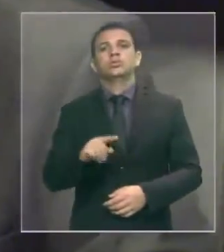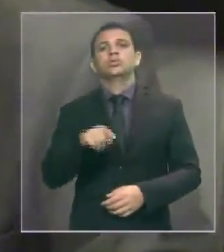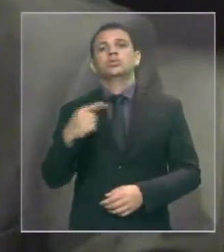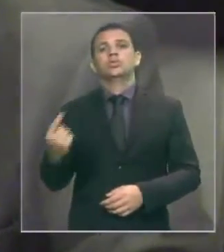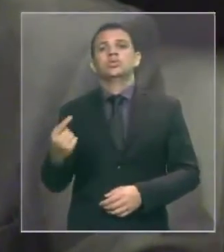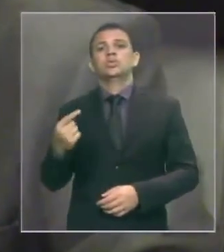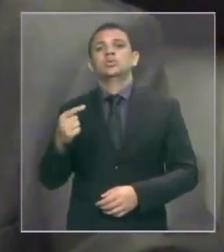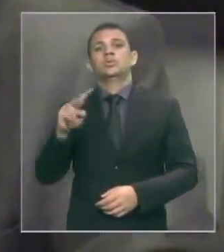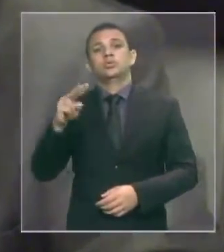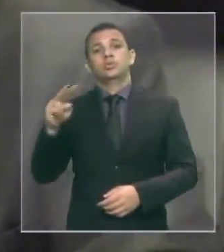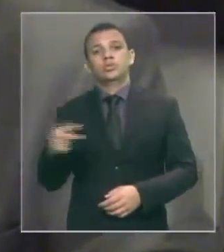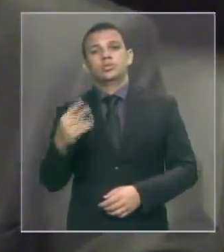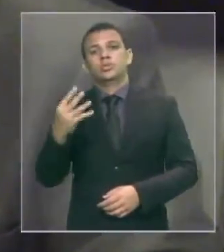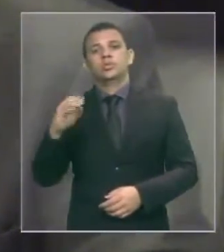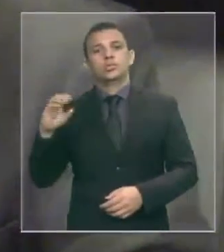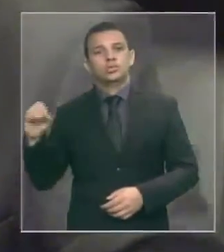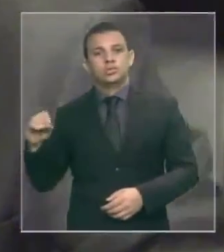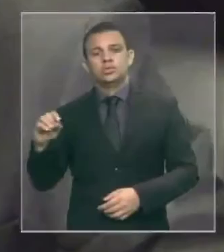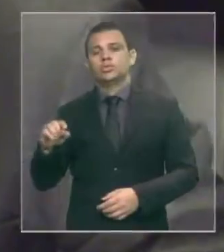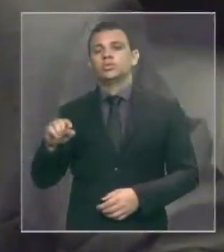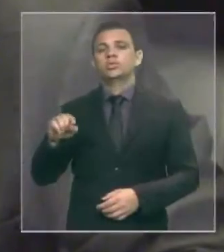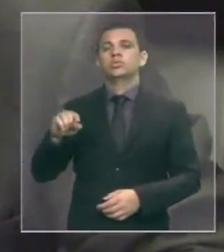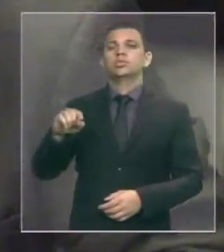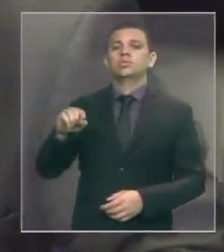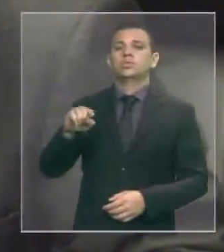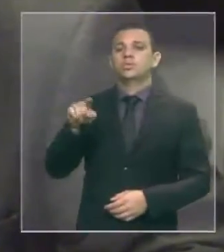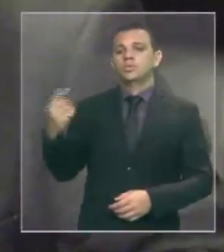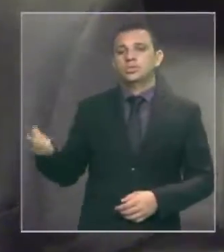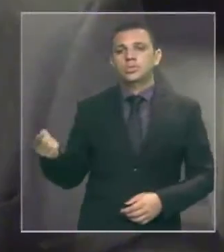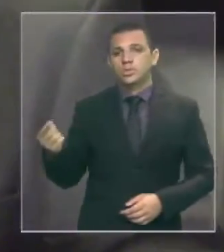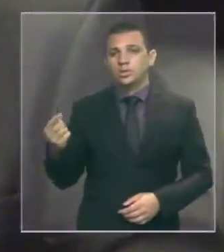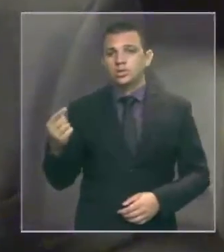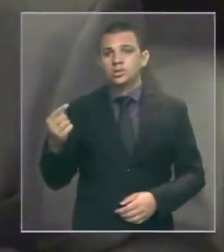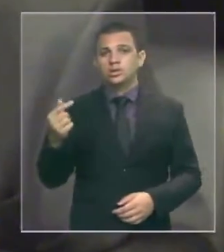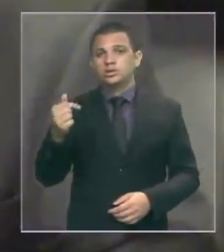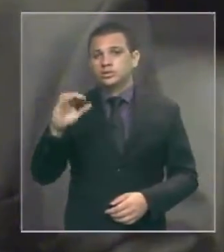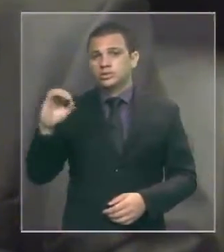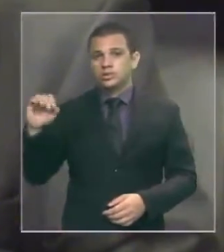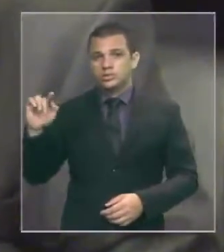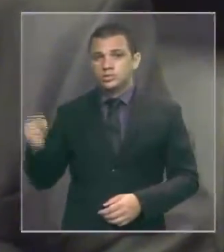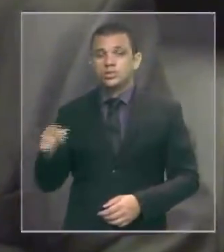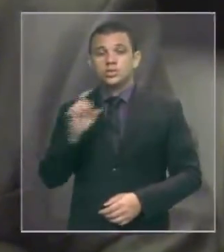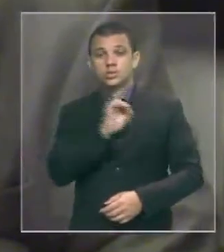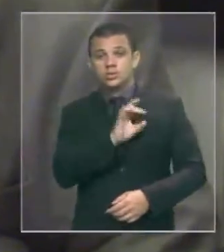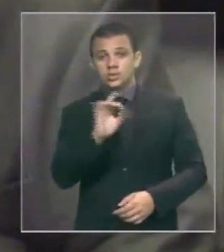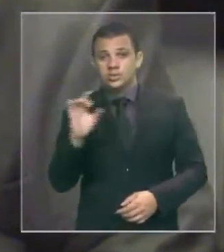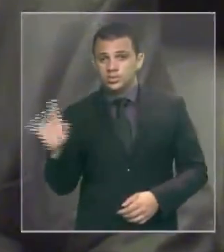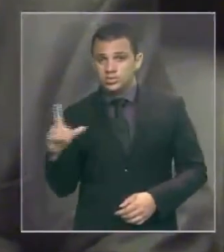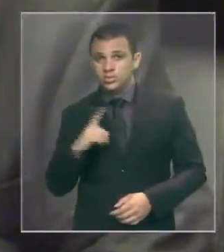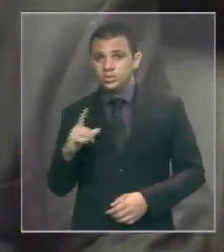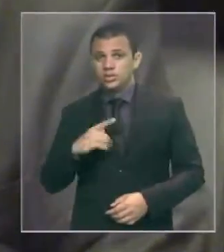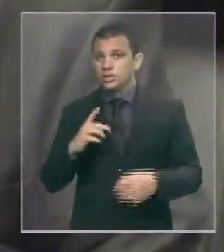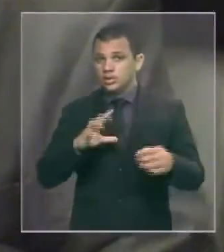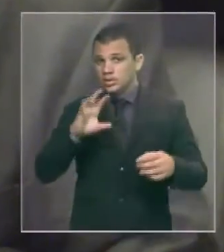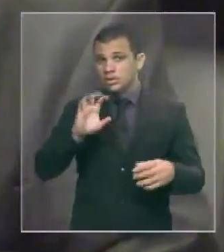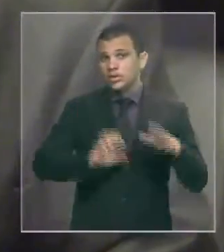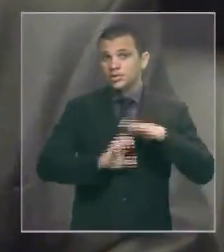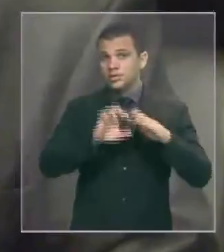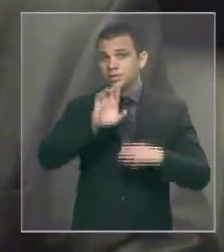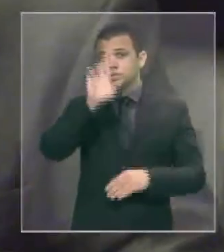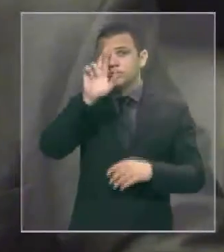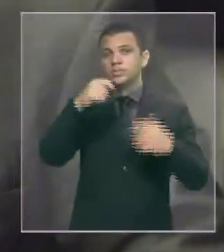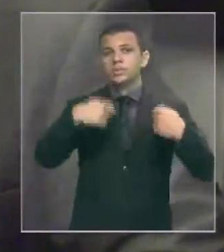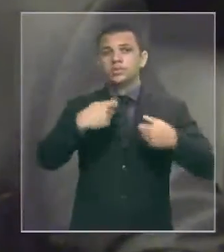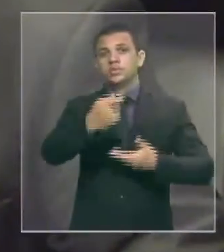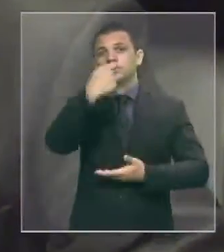2.700.000. Ou seja, são outorgas que os empresários deverão pagar ao município de São Luís para poder operar o sistema.